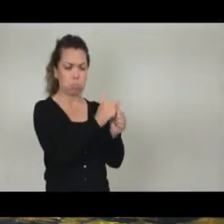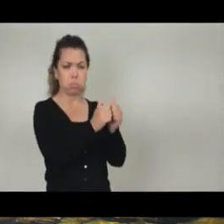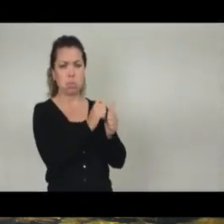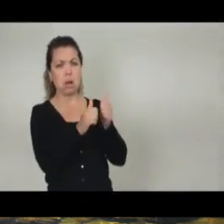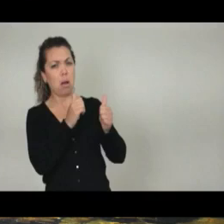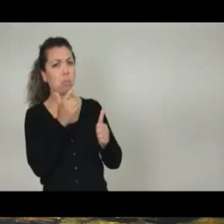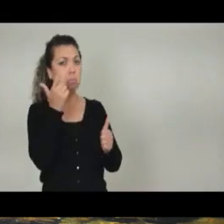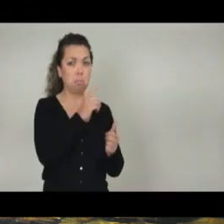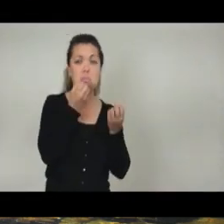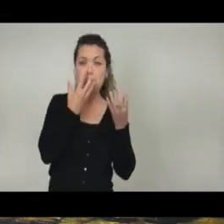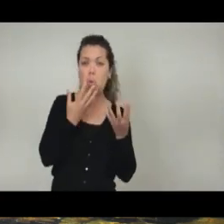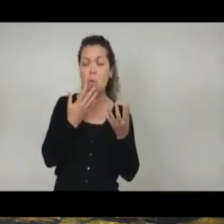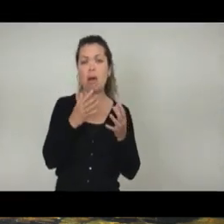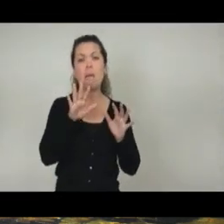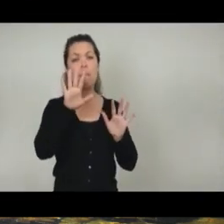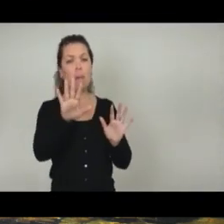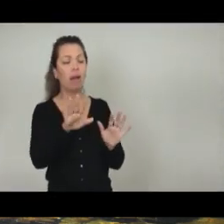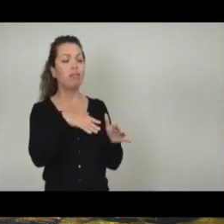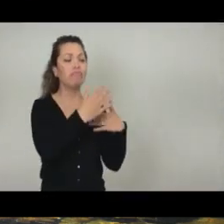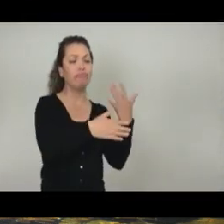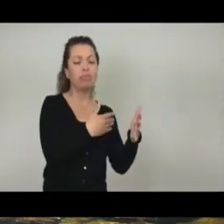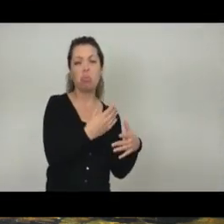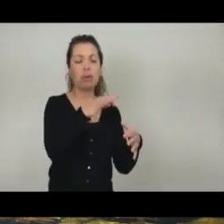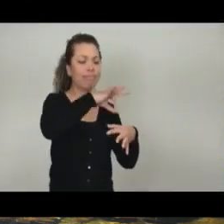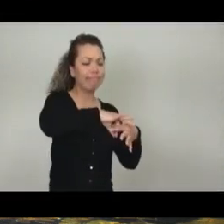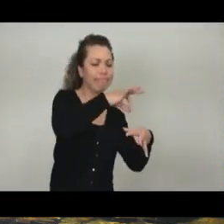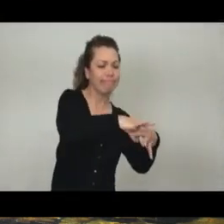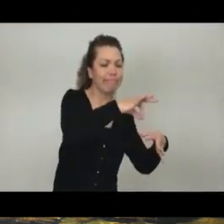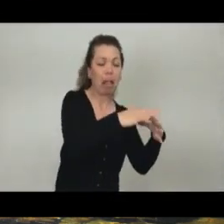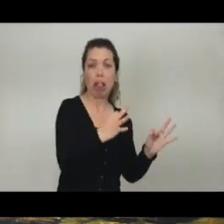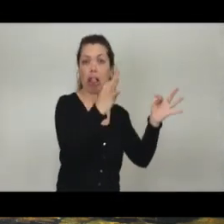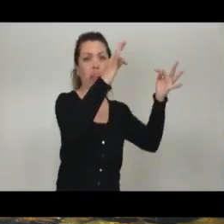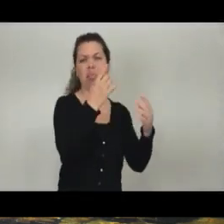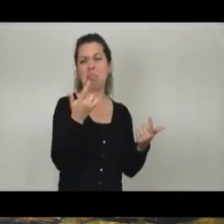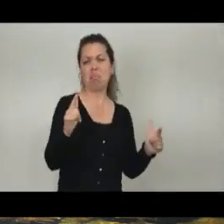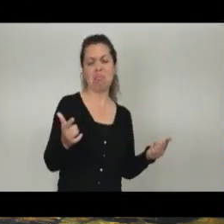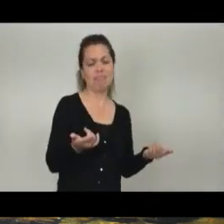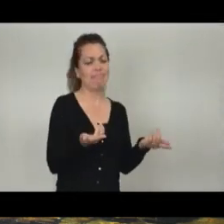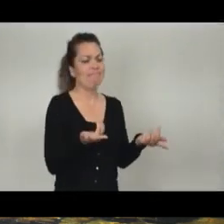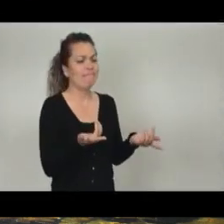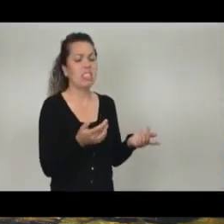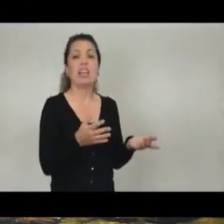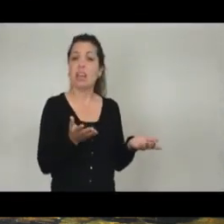alimentar marinha e chegando, portanto, às pessoas. A razão de ser do Valo